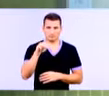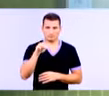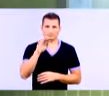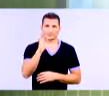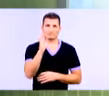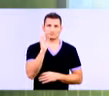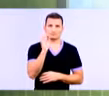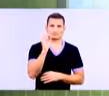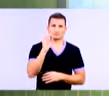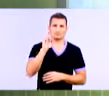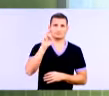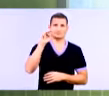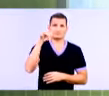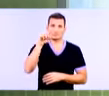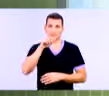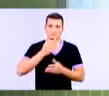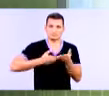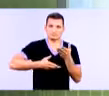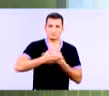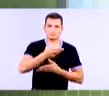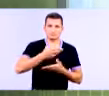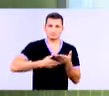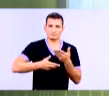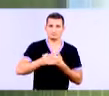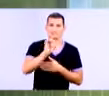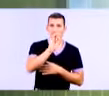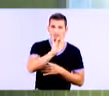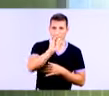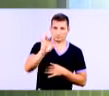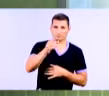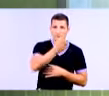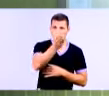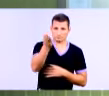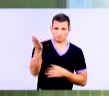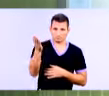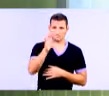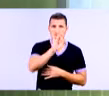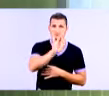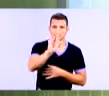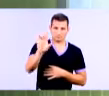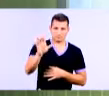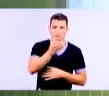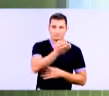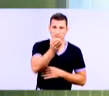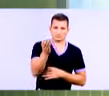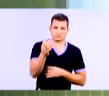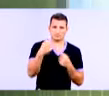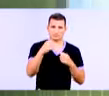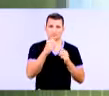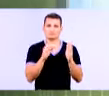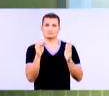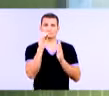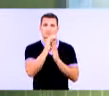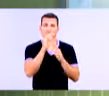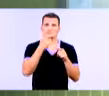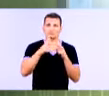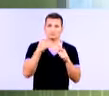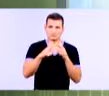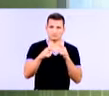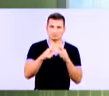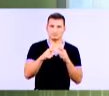altamente interativo. Cada um de vocês, cada aluno, vai ter que postar um